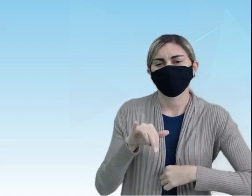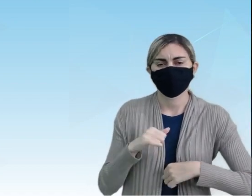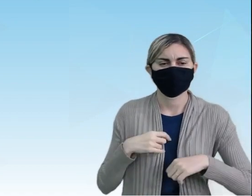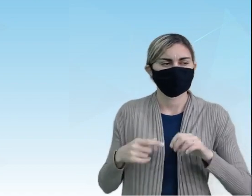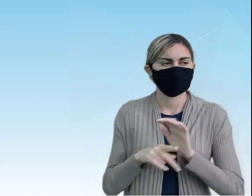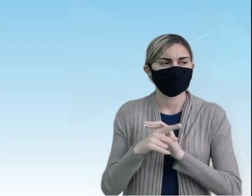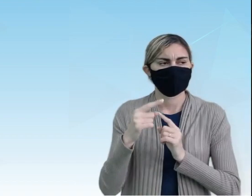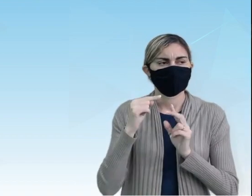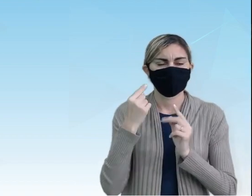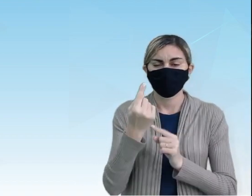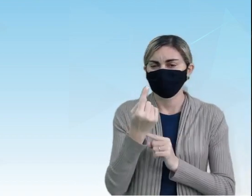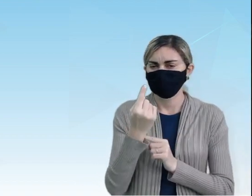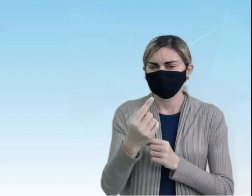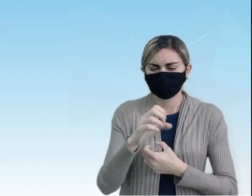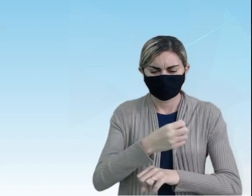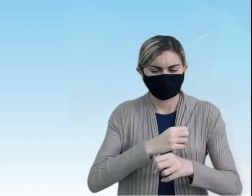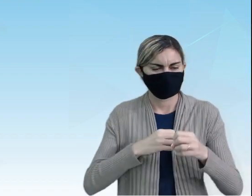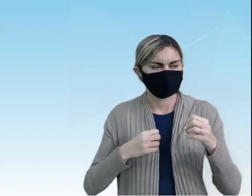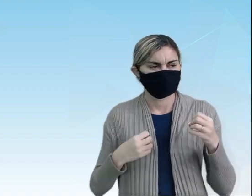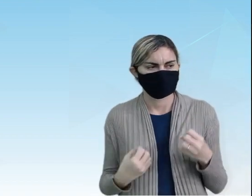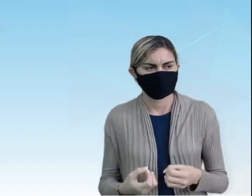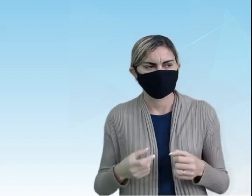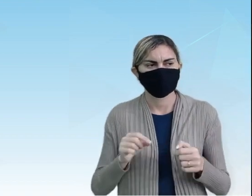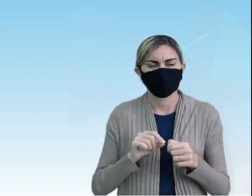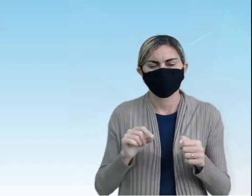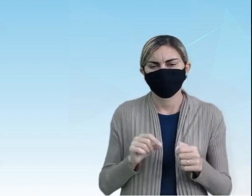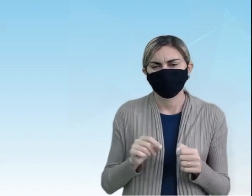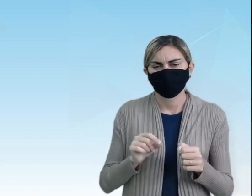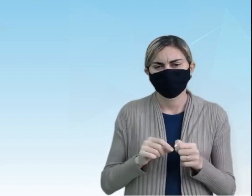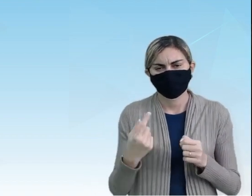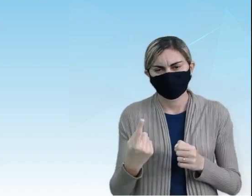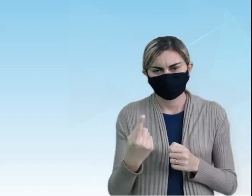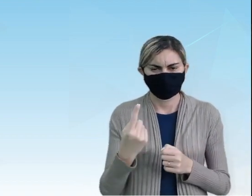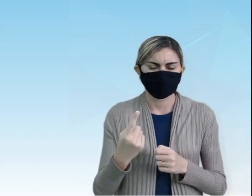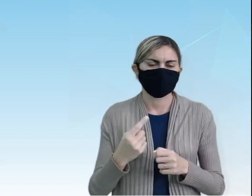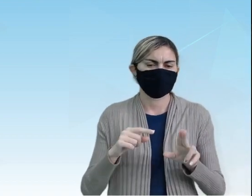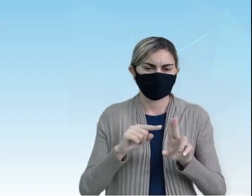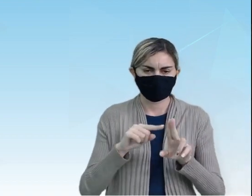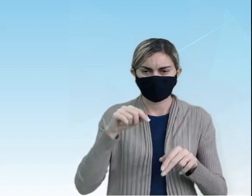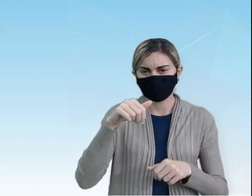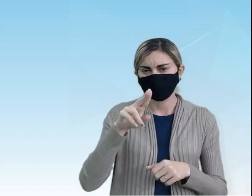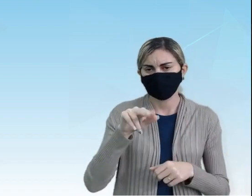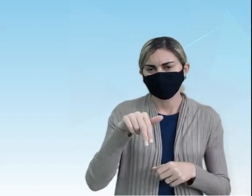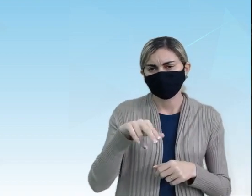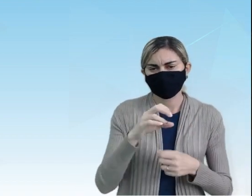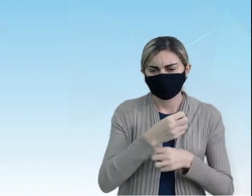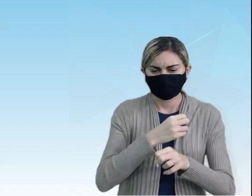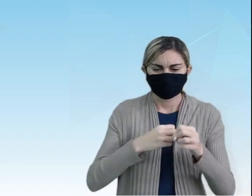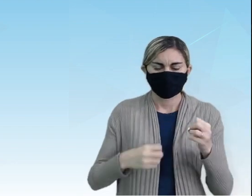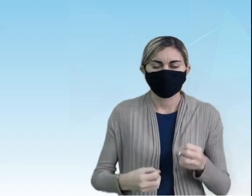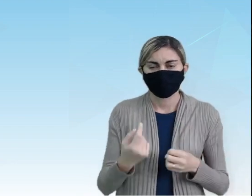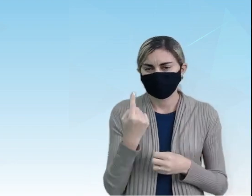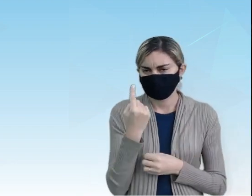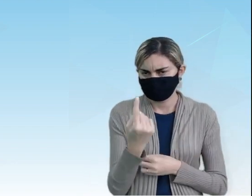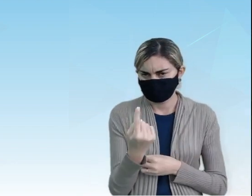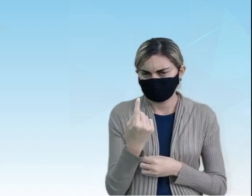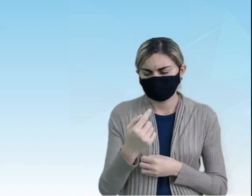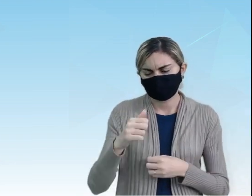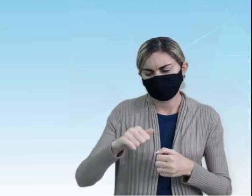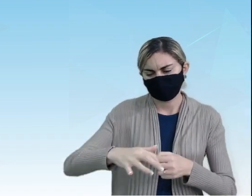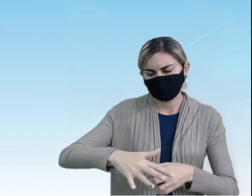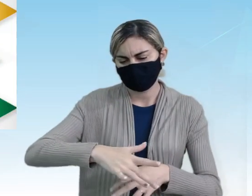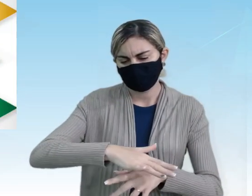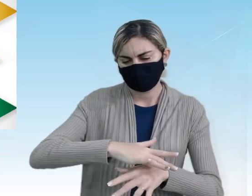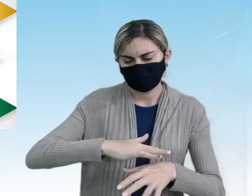uma única célula, aí a gente já tem um organismo que é unicelular. Eu estou falando aqui de algas que